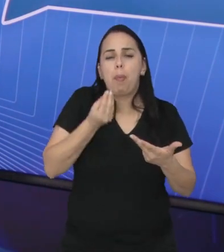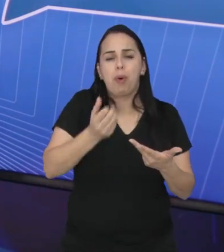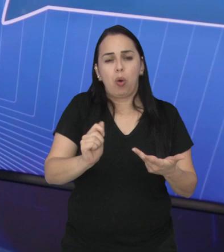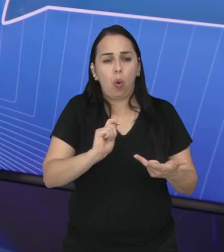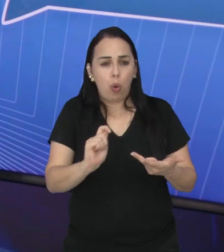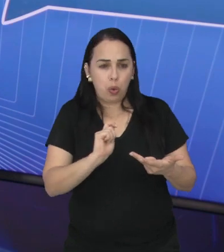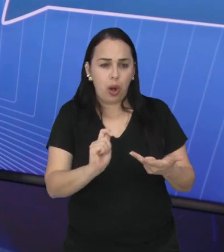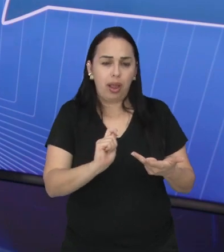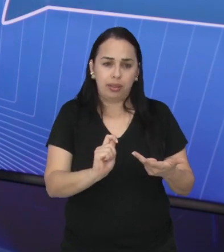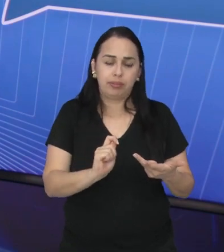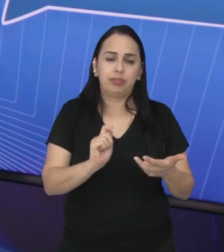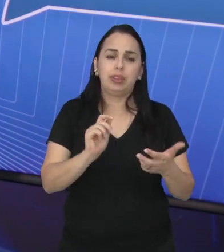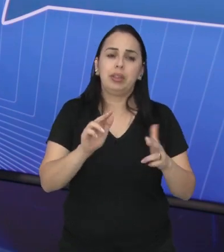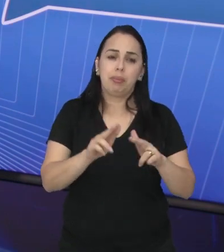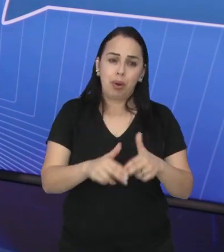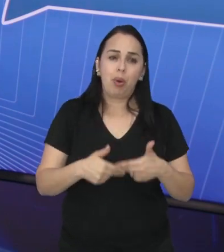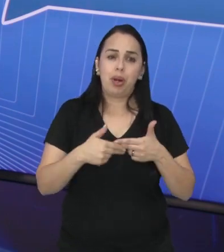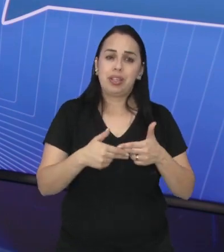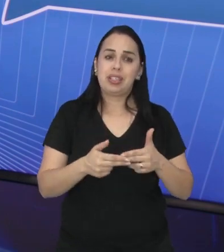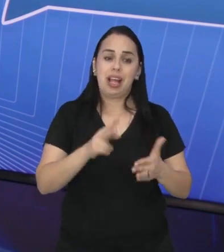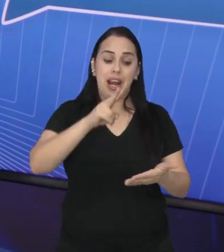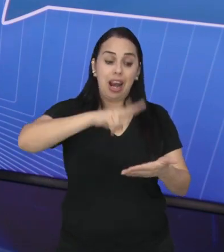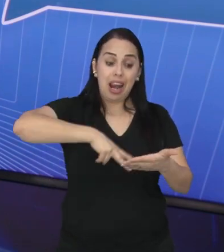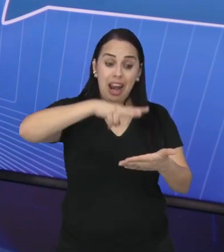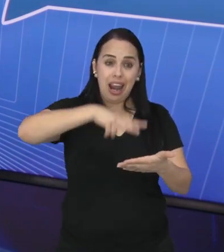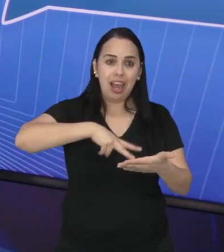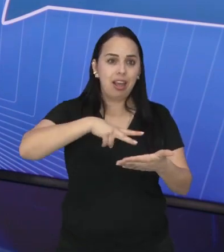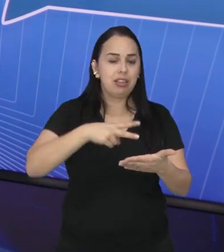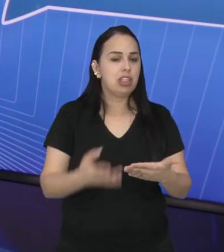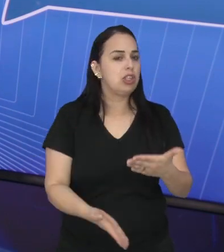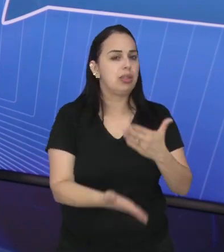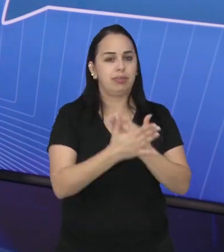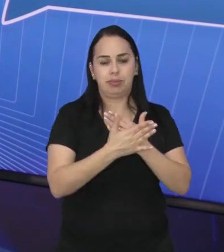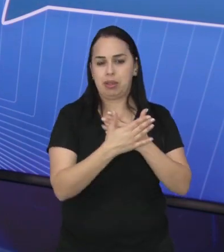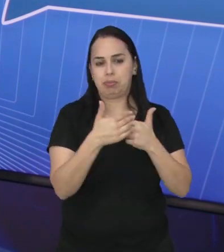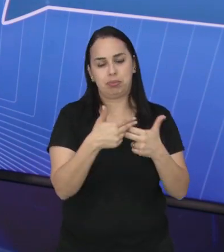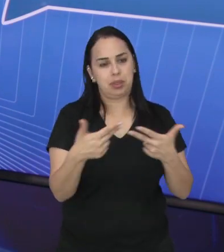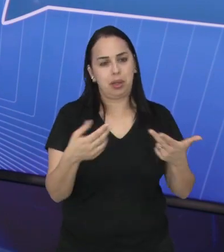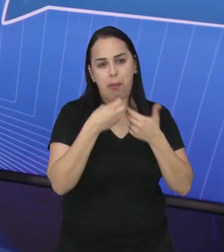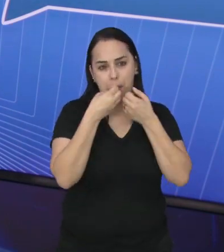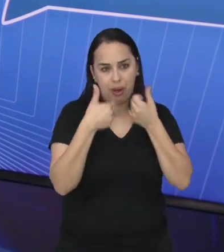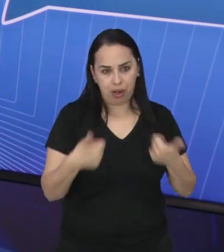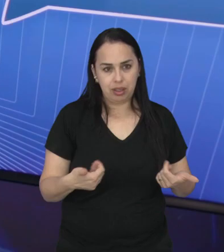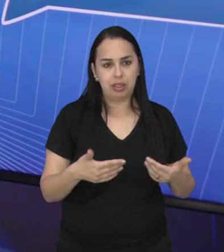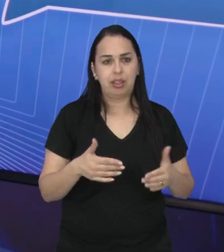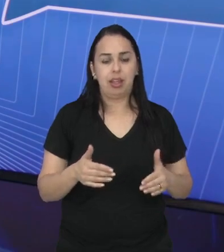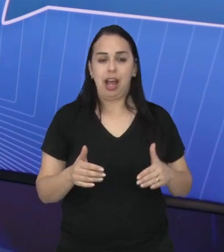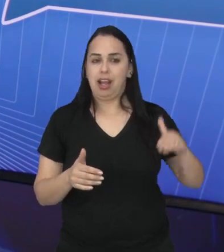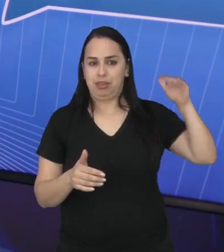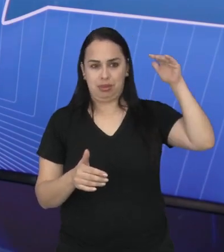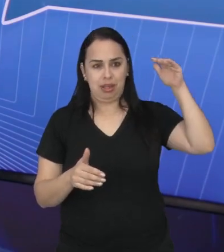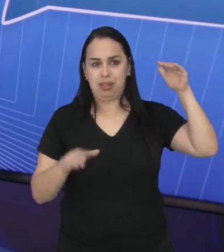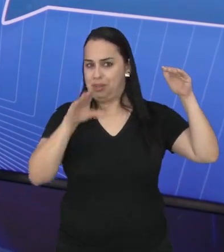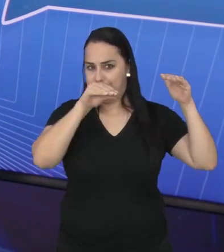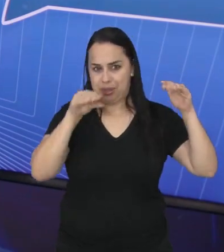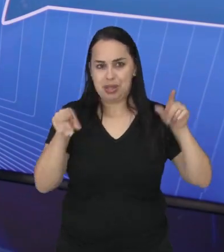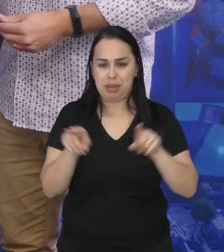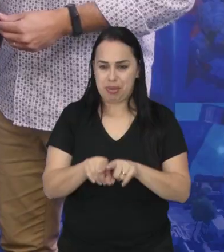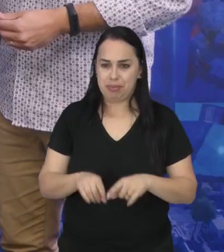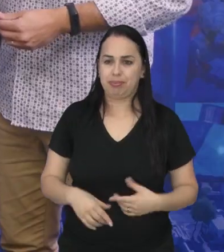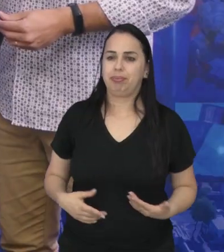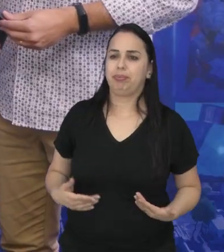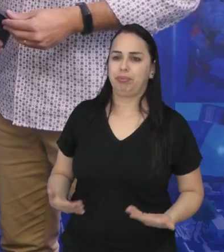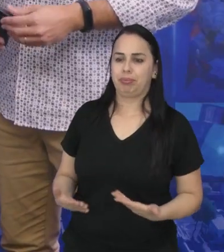lidar com isso. Então, a leitura só traz benefícios para criança e adolescente, né, do modo